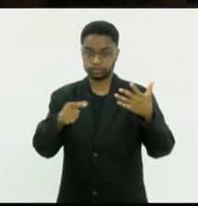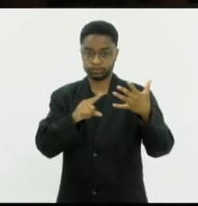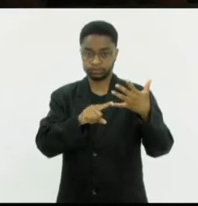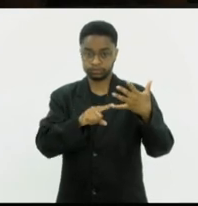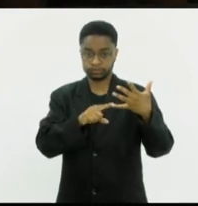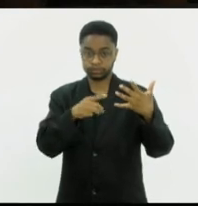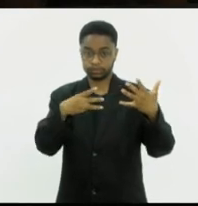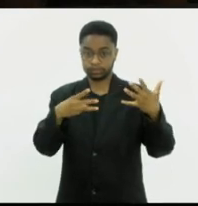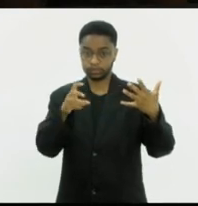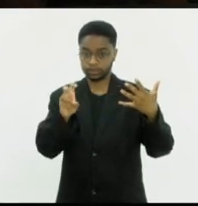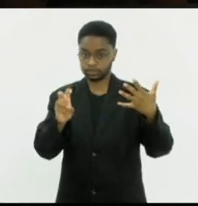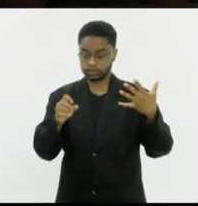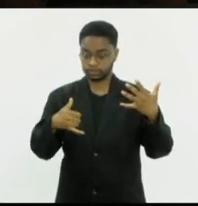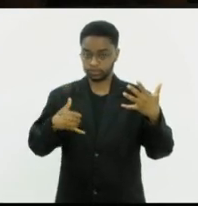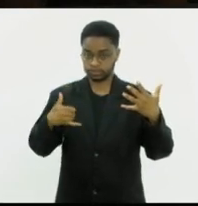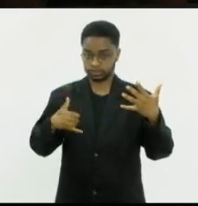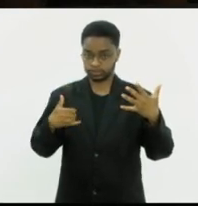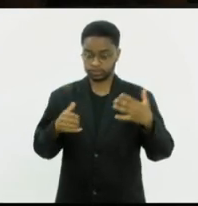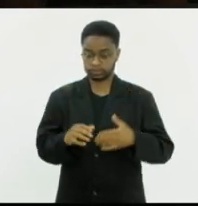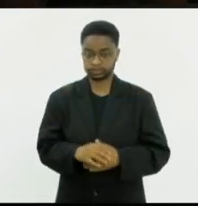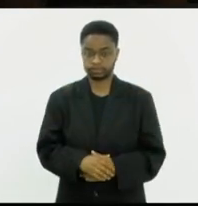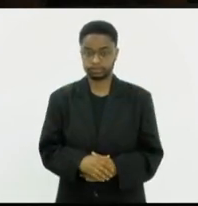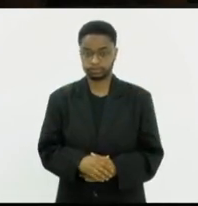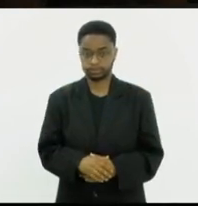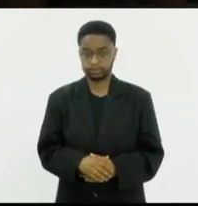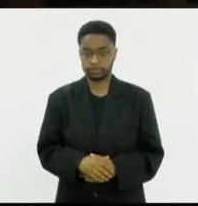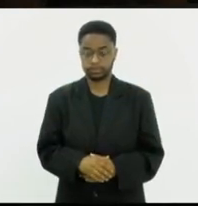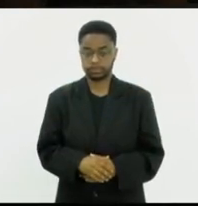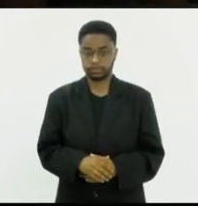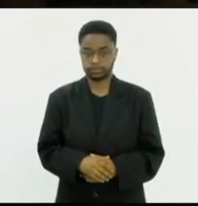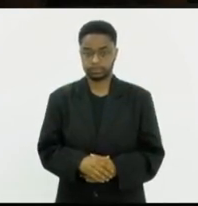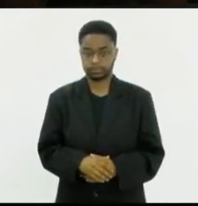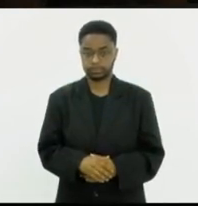outro com 35 anos de idade.